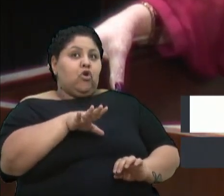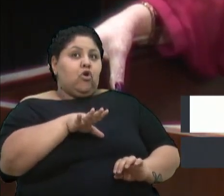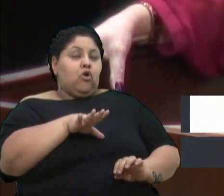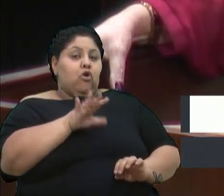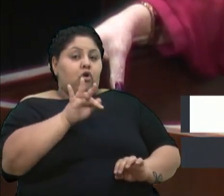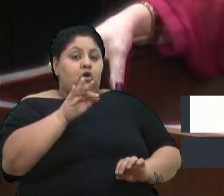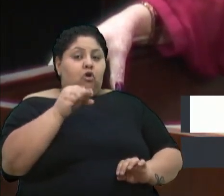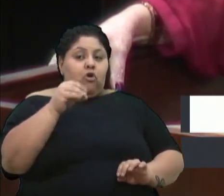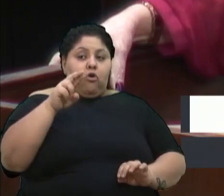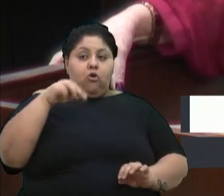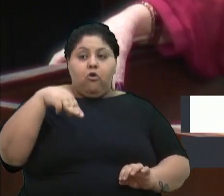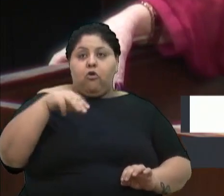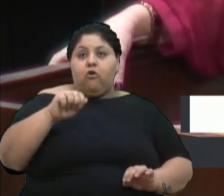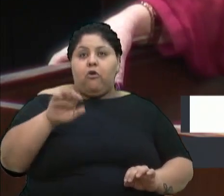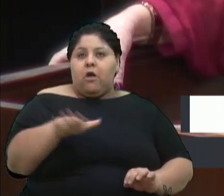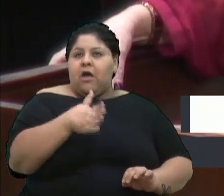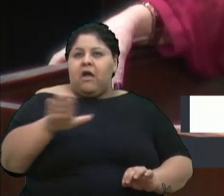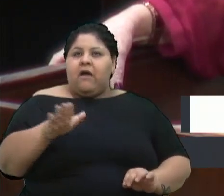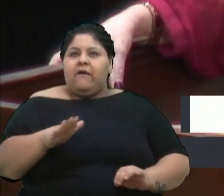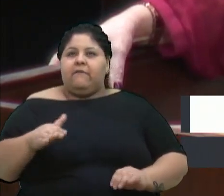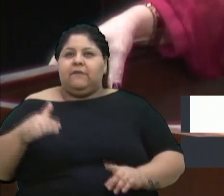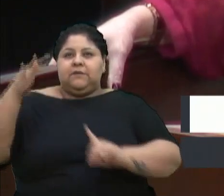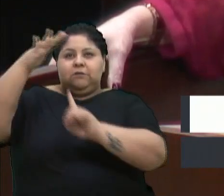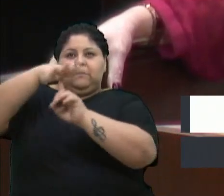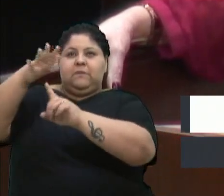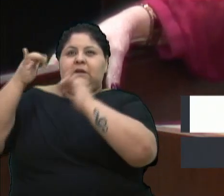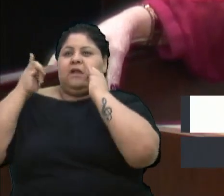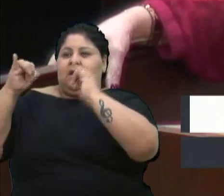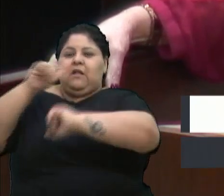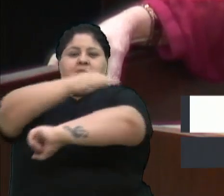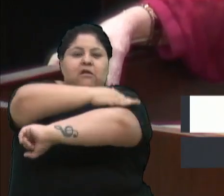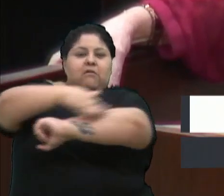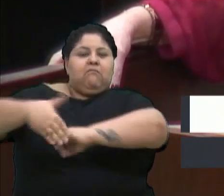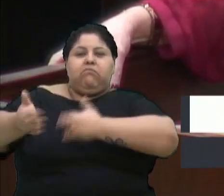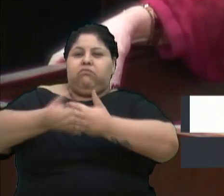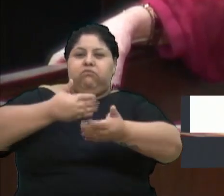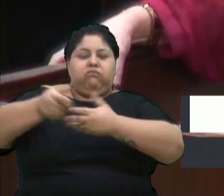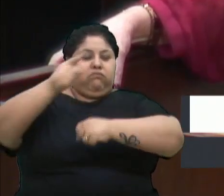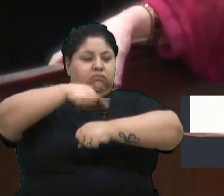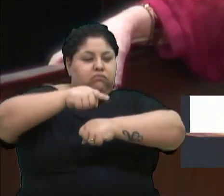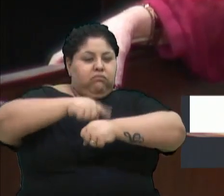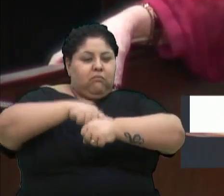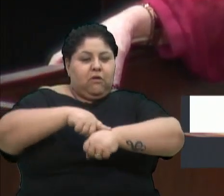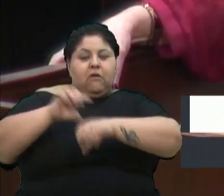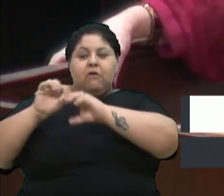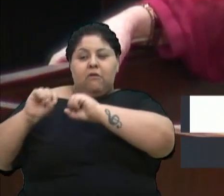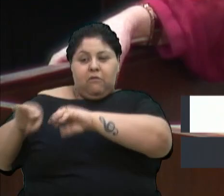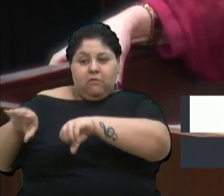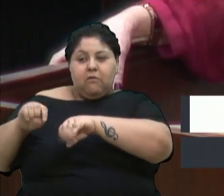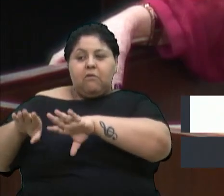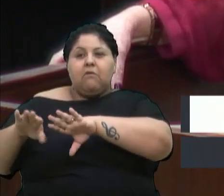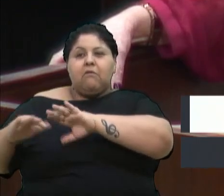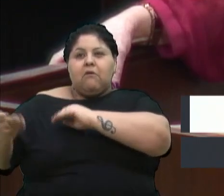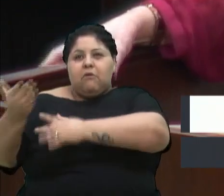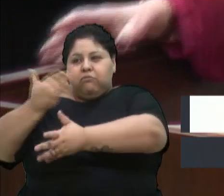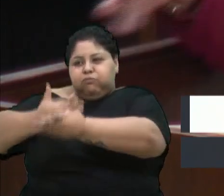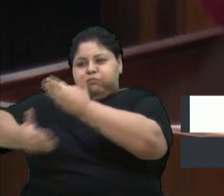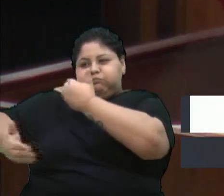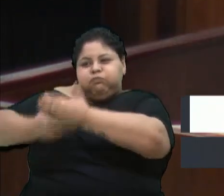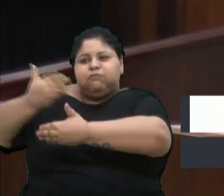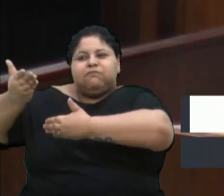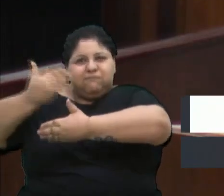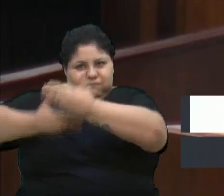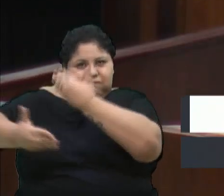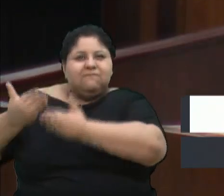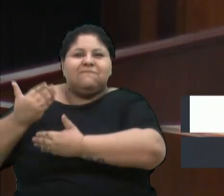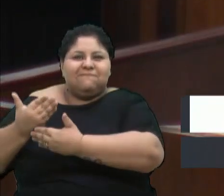vezes, numa parada de ônibus, na rua, em qualquer momento, a educação está sendo transmitida.